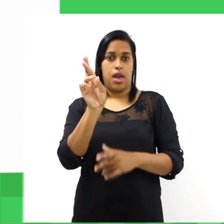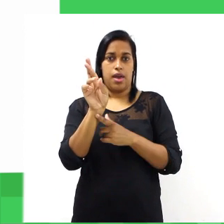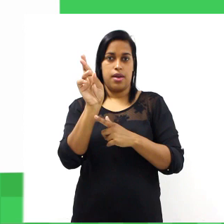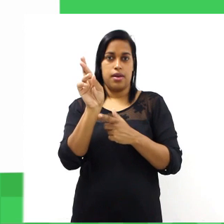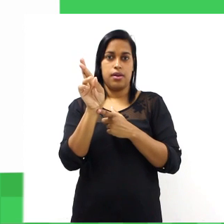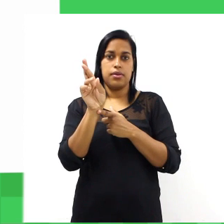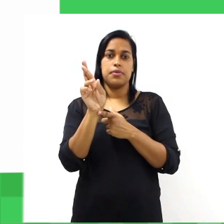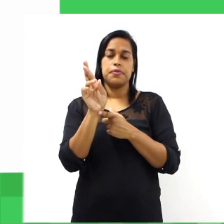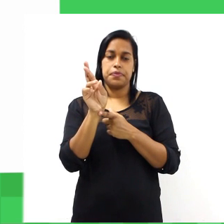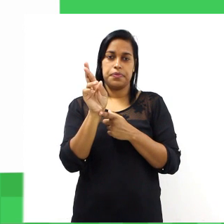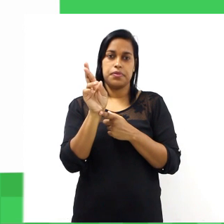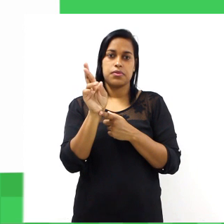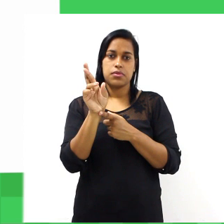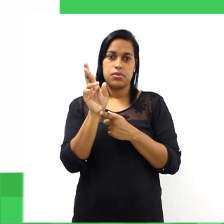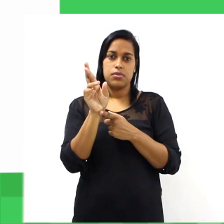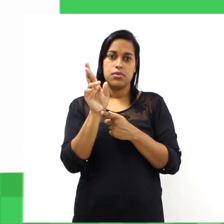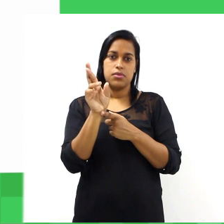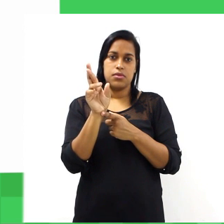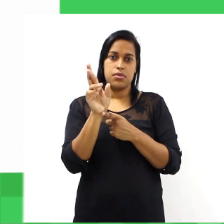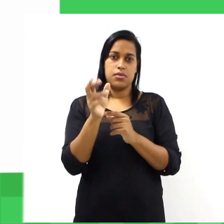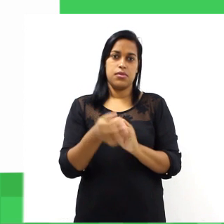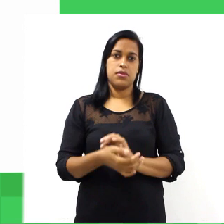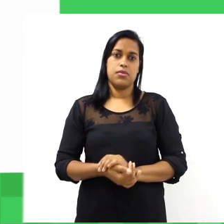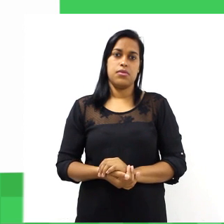como ficará.